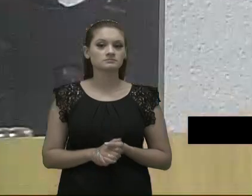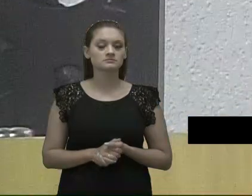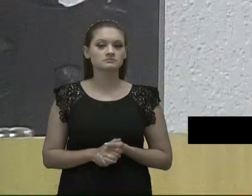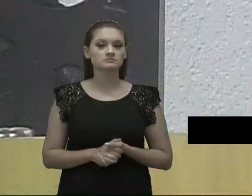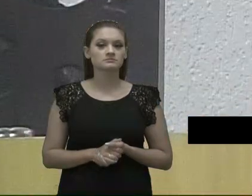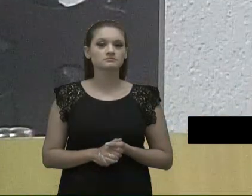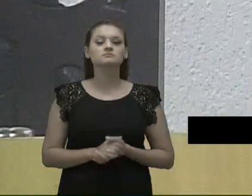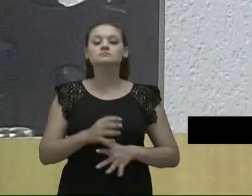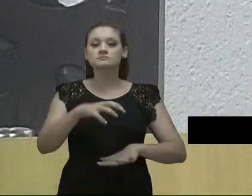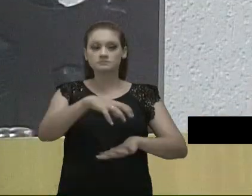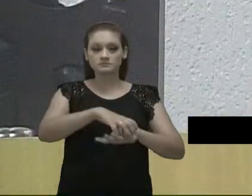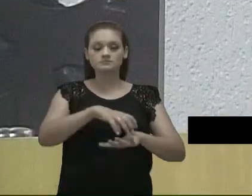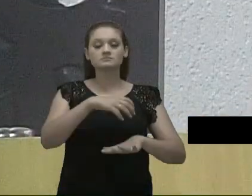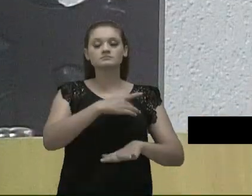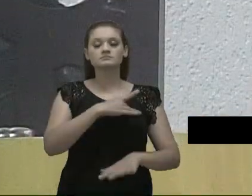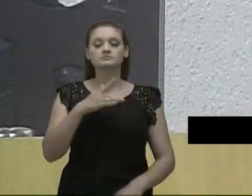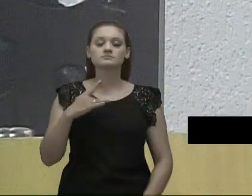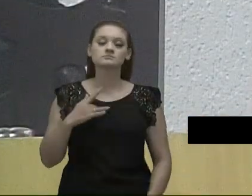a unidade